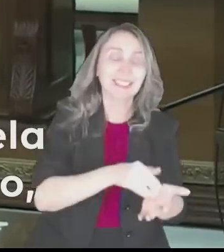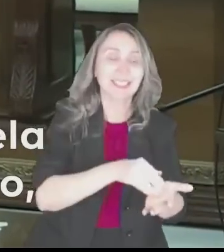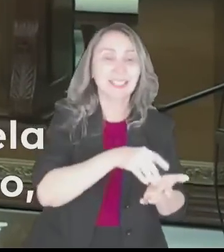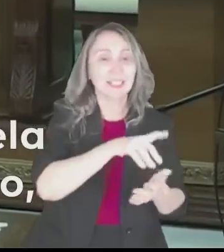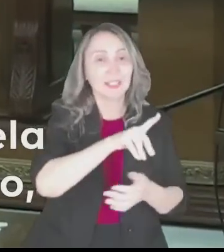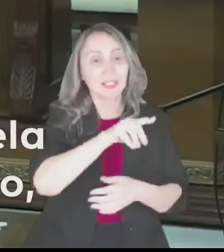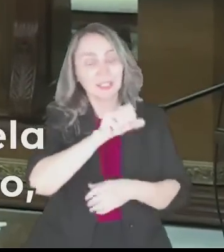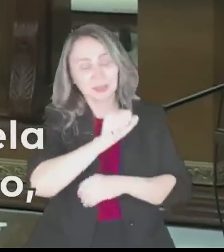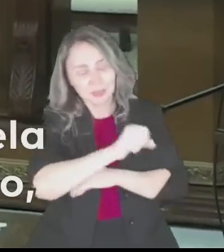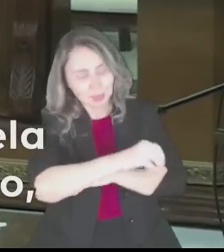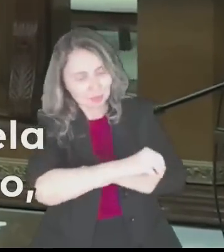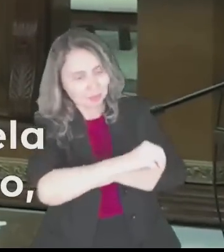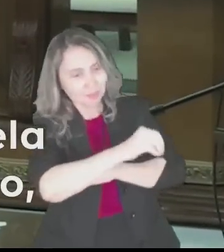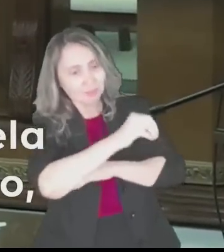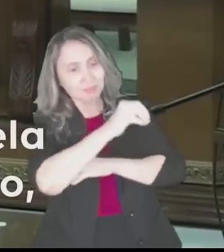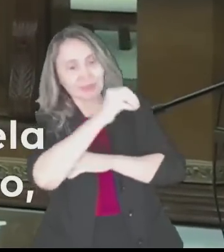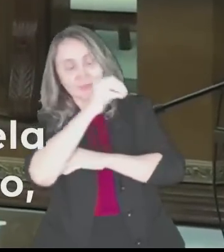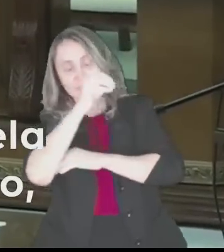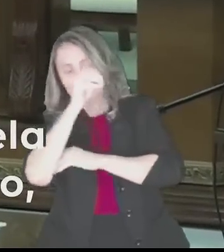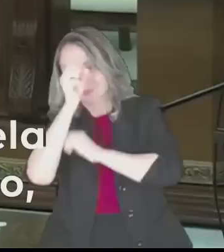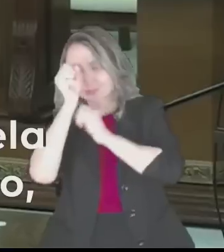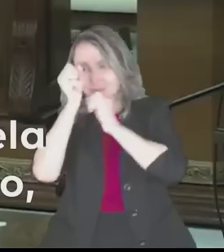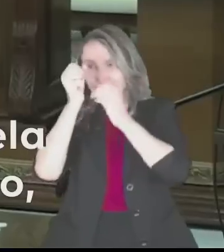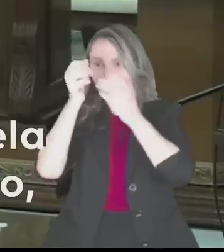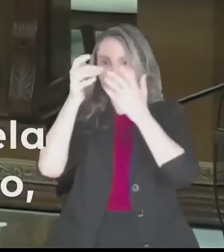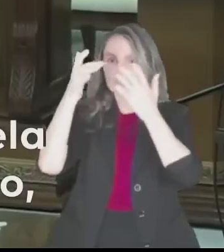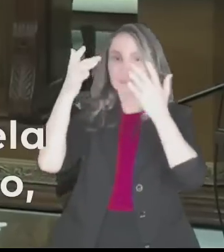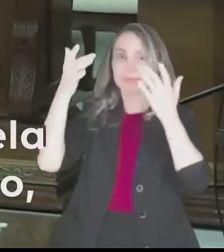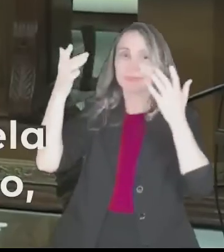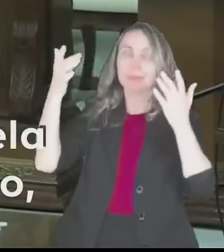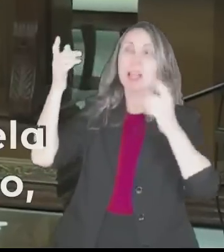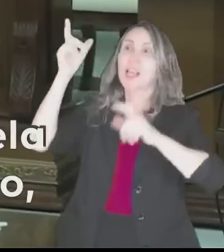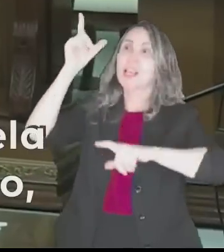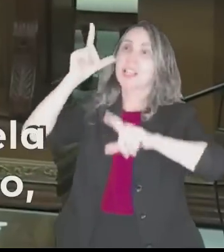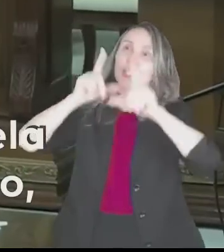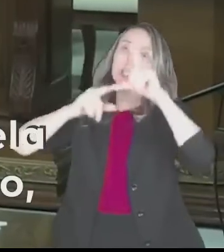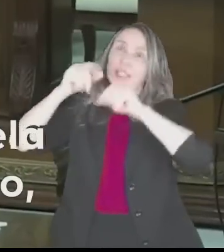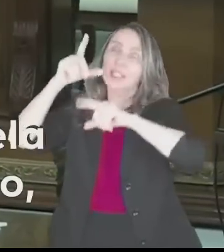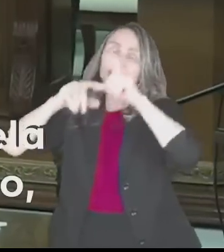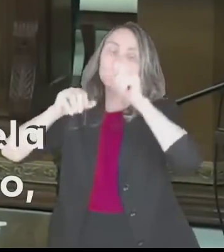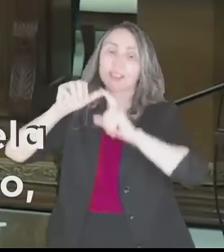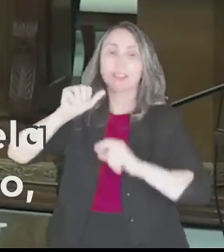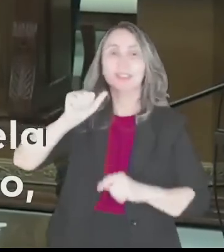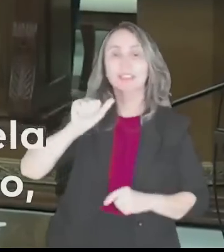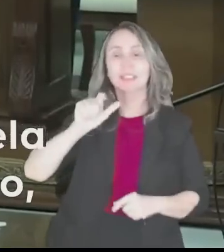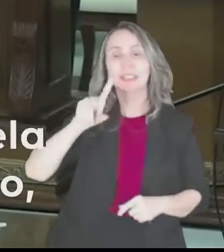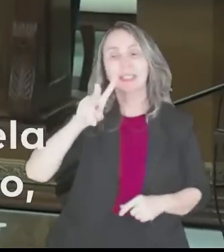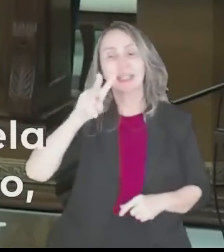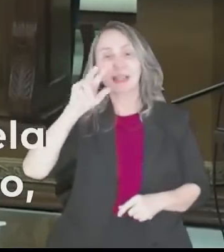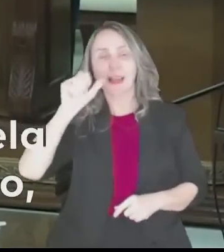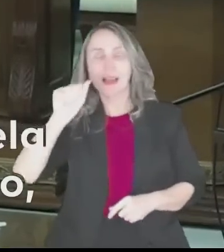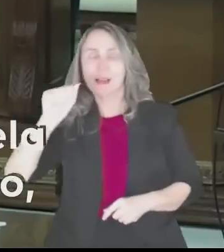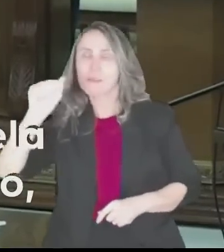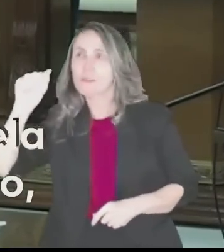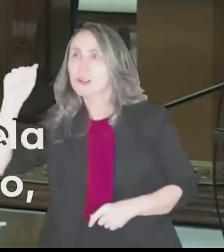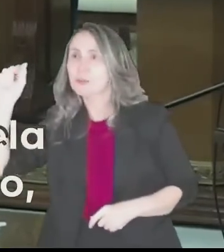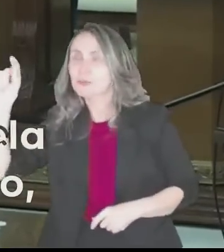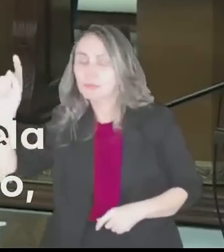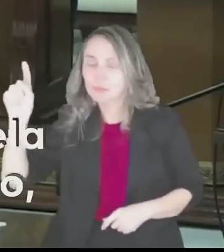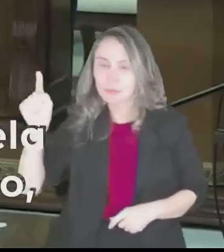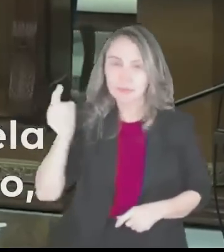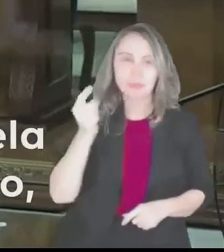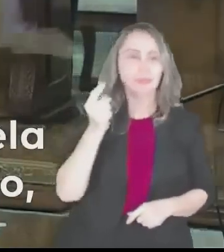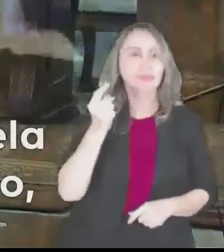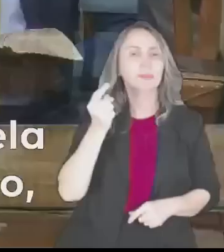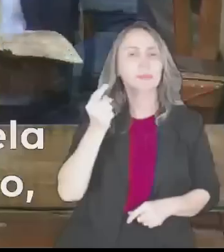esclareça e a estrela da alva apareça em vosso coração. Quando é